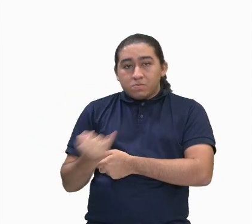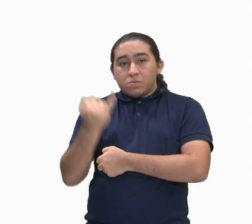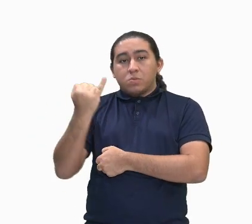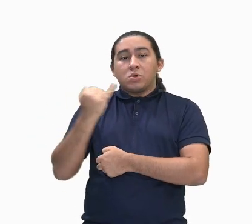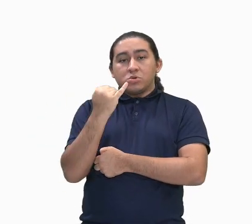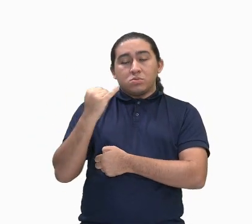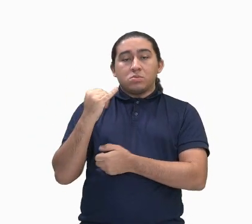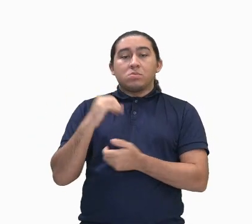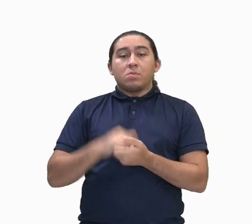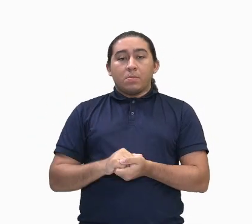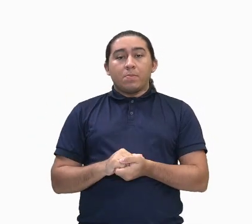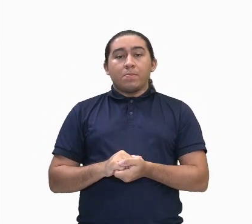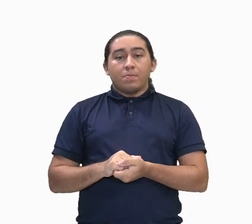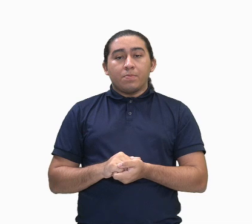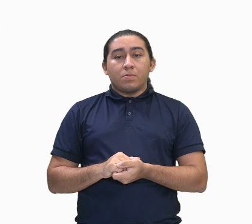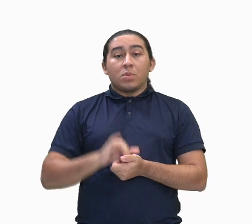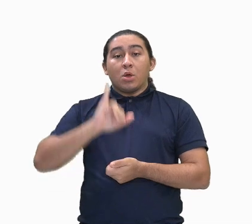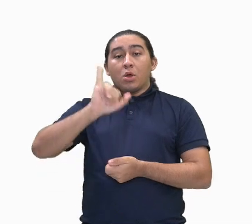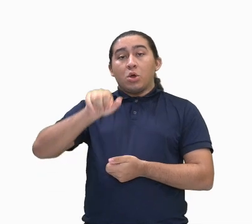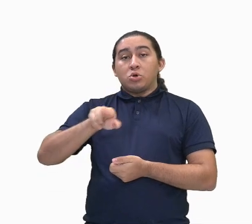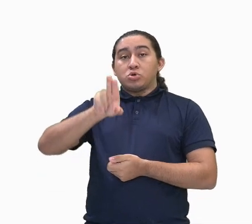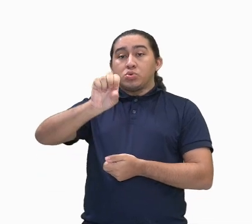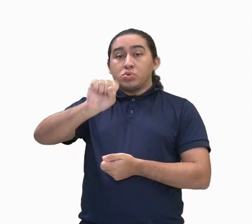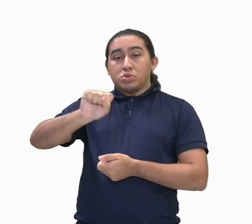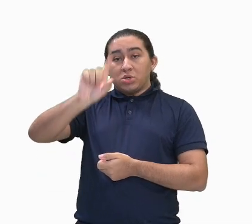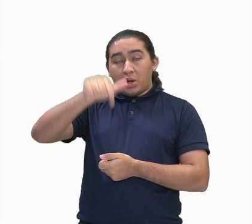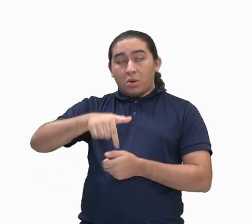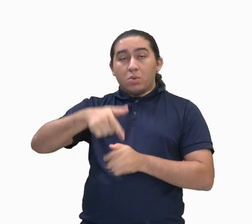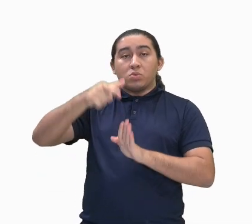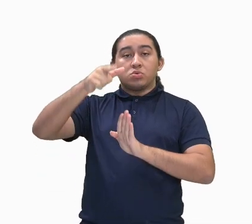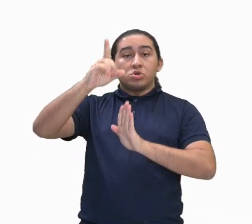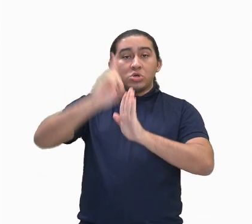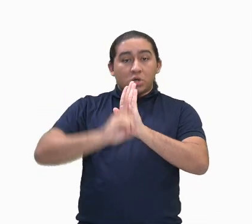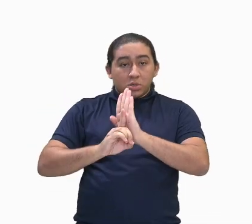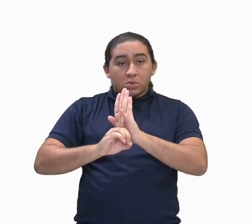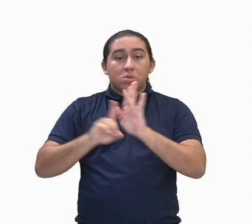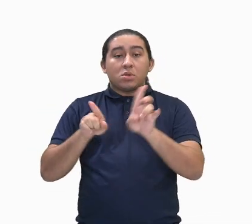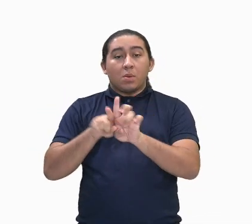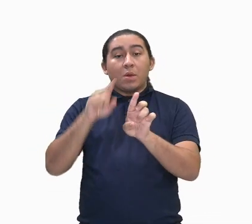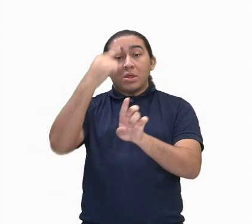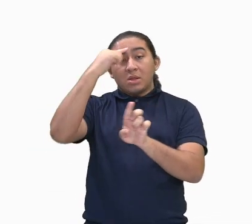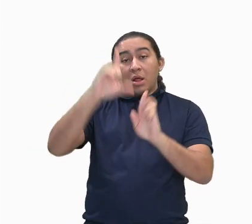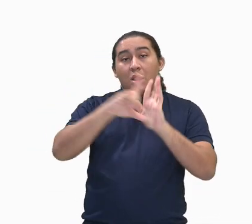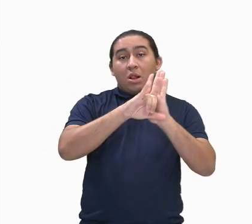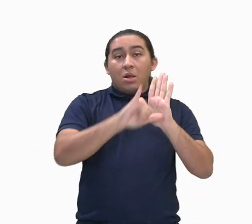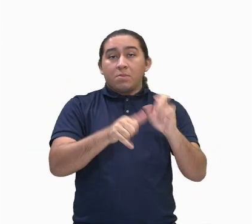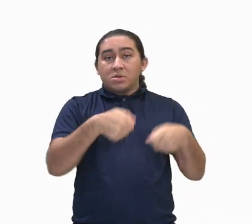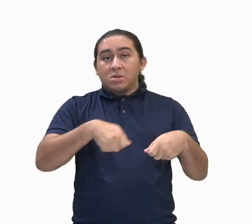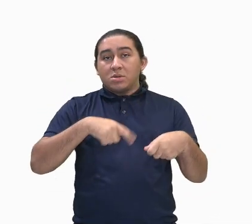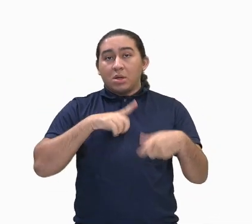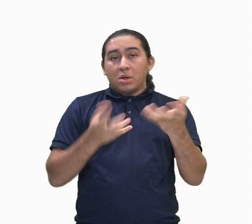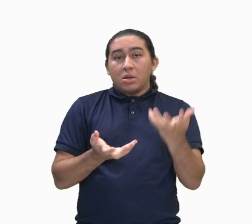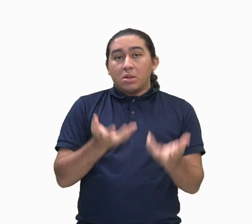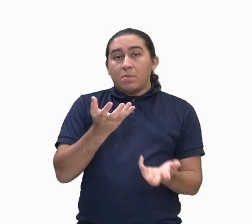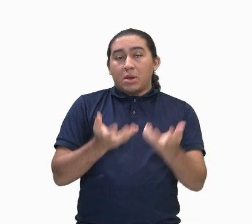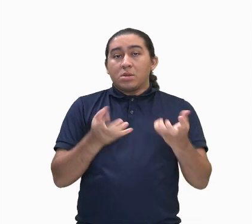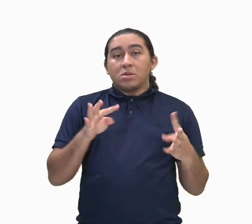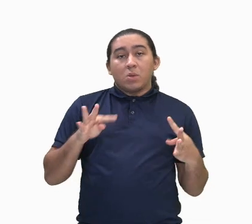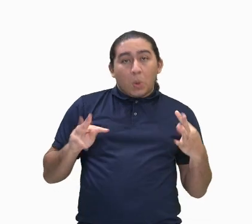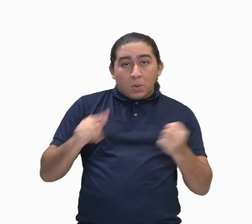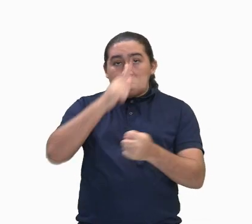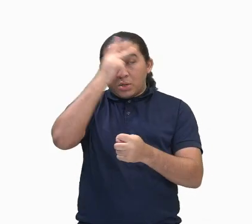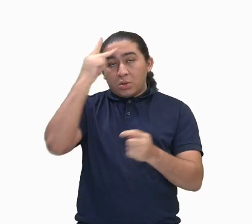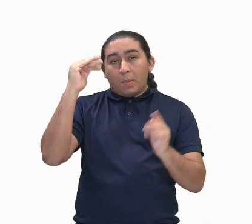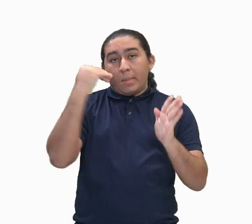Os conceitos de jus, ou seja, o direito, e a ideia de que as leis devem ser justas e aplicáveis a todos,